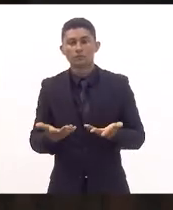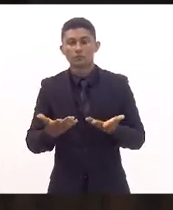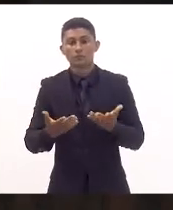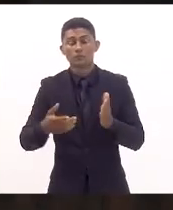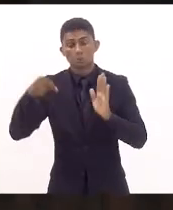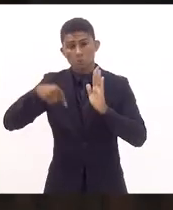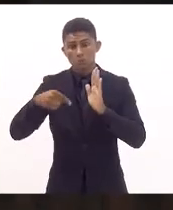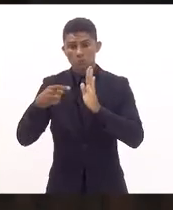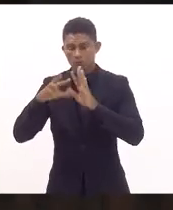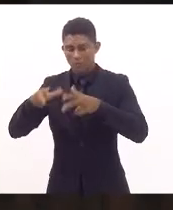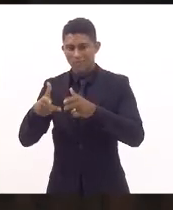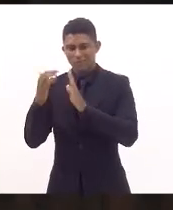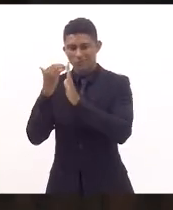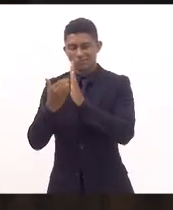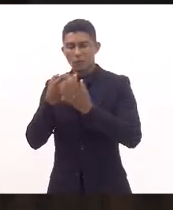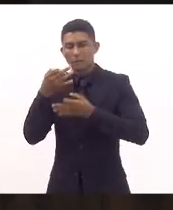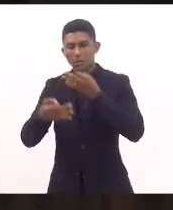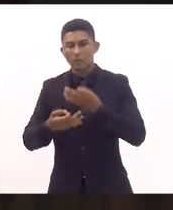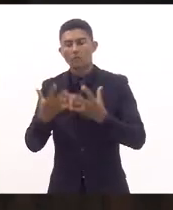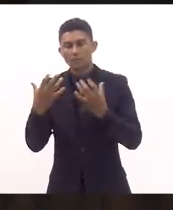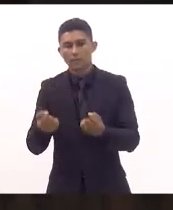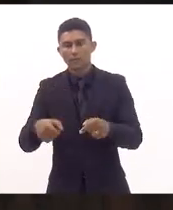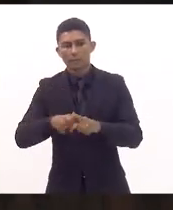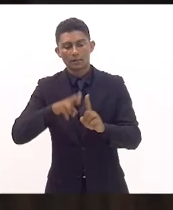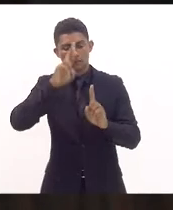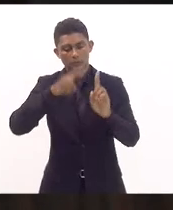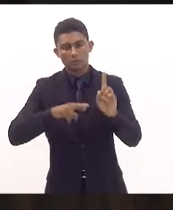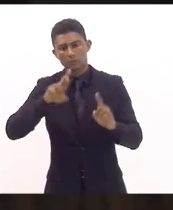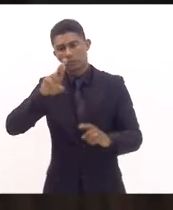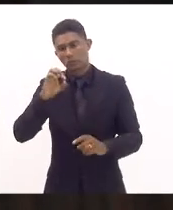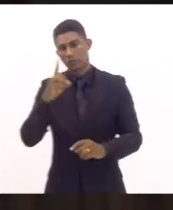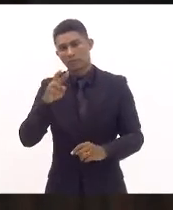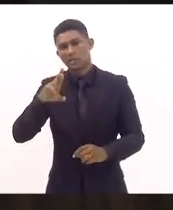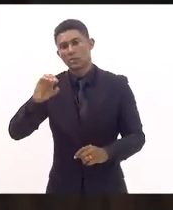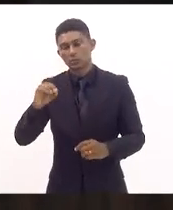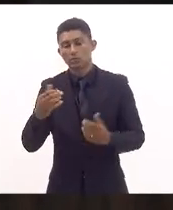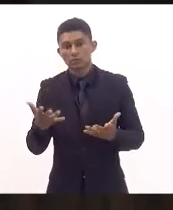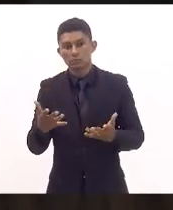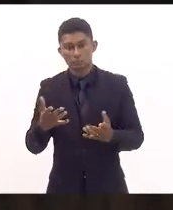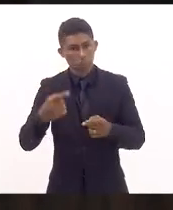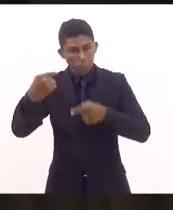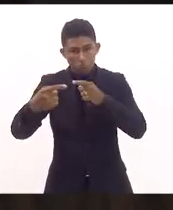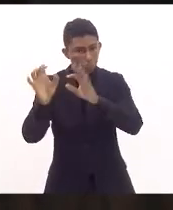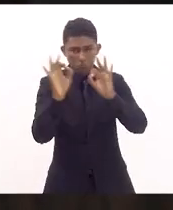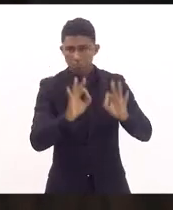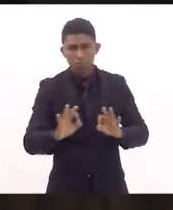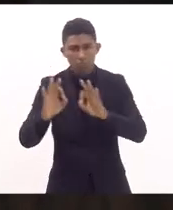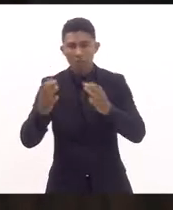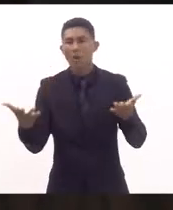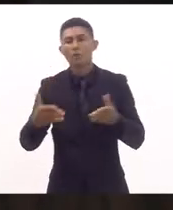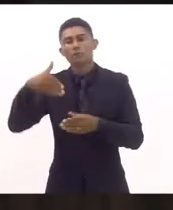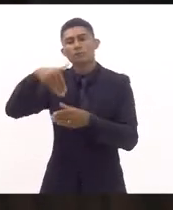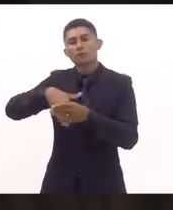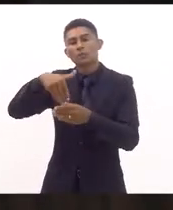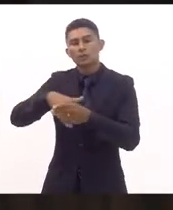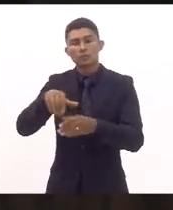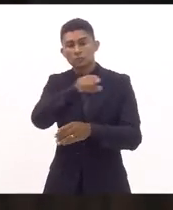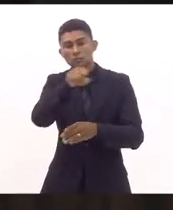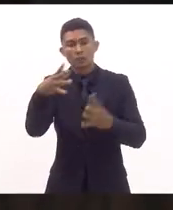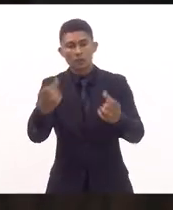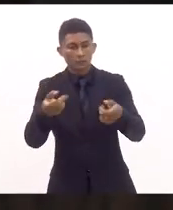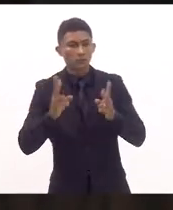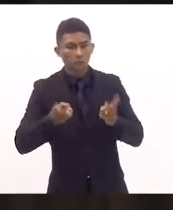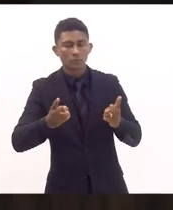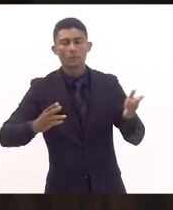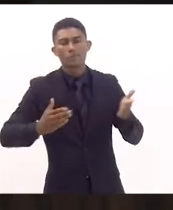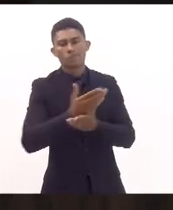Externas, favorável, Rodrigo Amorim, relator. Em discussão, não havendo quem queira discutir, encerrada a discussão, em votação. Senhores que aprovam, permaneçam como